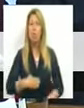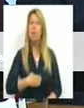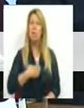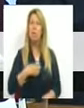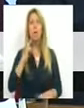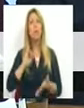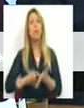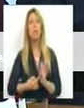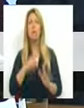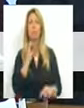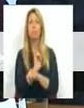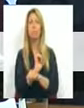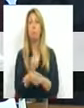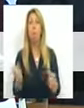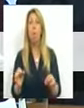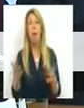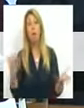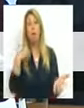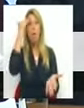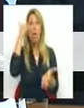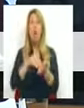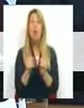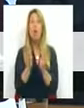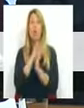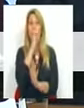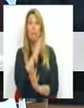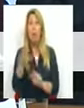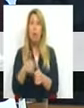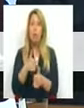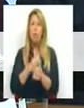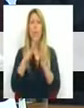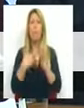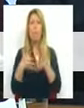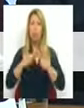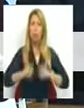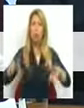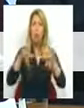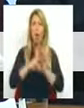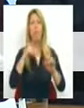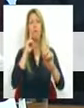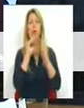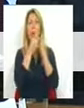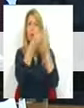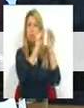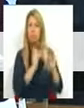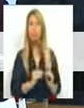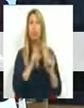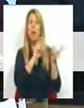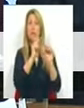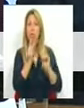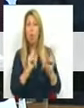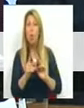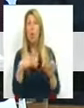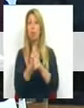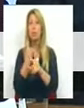bloquear, leva-nos a concluir que durante todos os procedimentos que acompanhou, nomeadamente planos de reestruturação, os desenhos, as alterações, tudo o que foi enquadrado e no